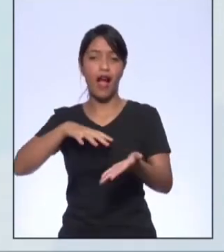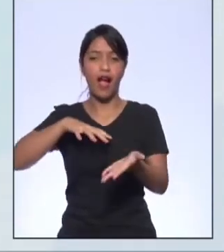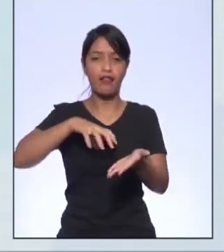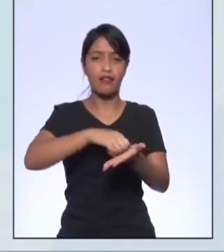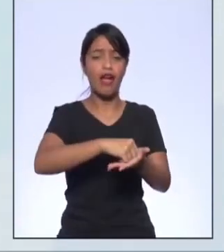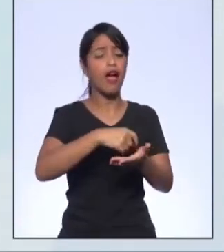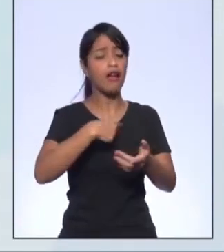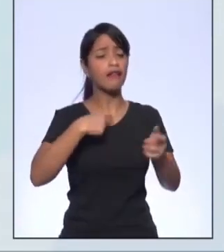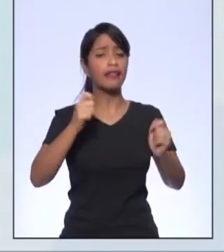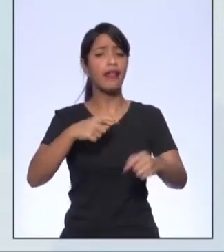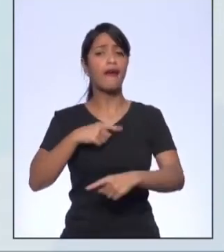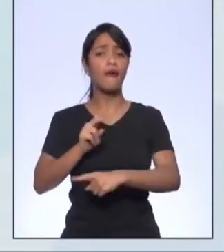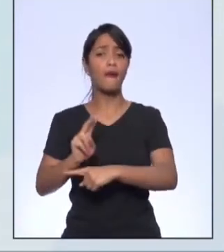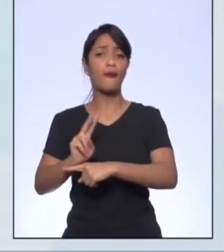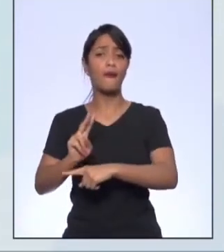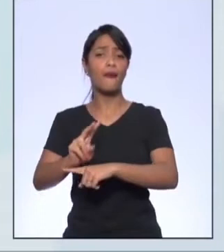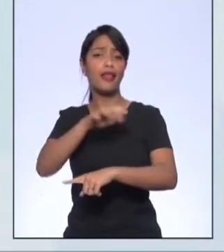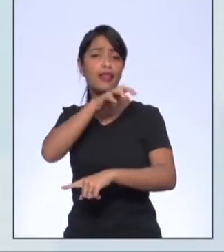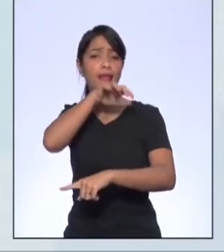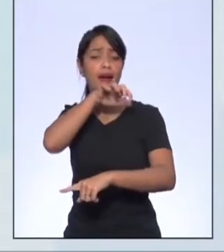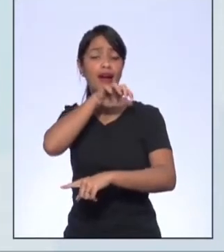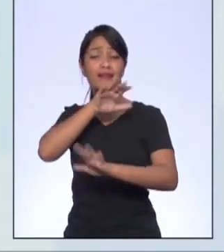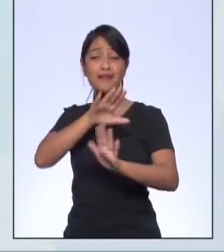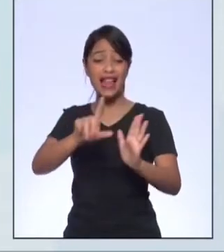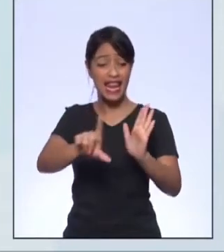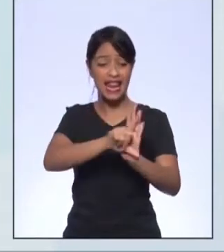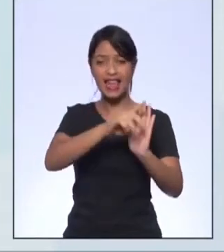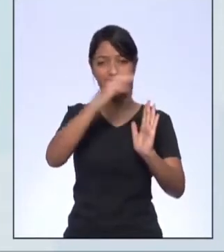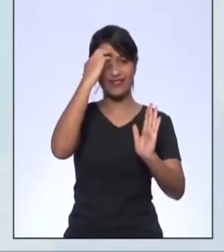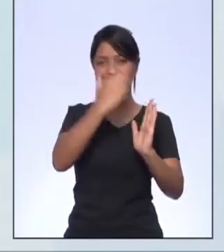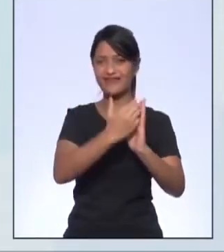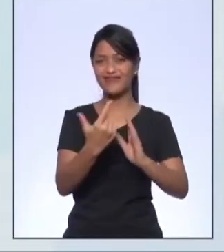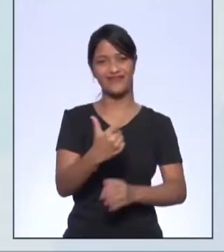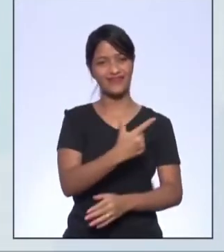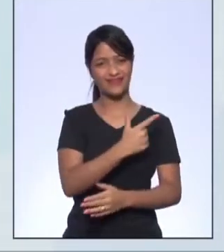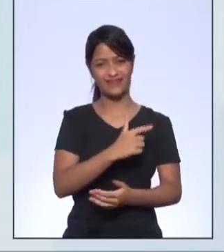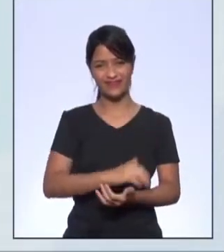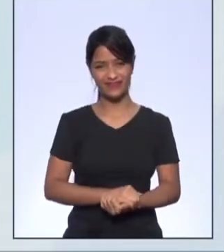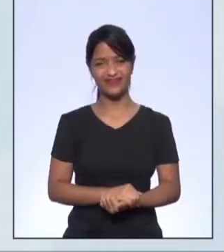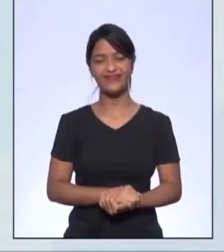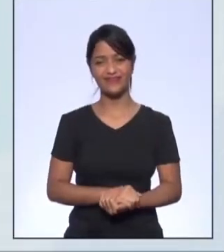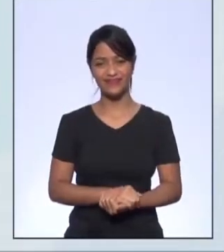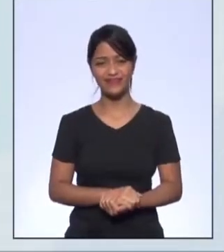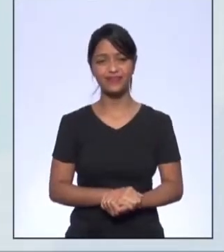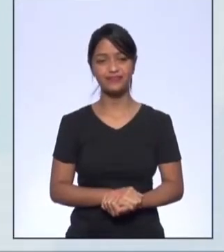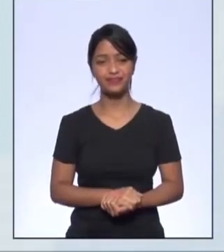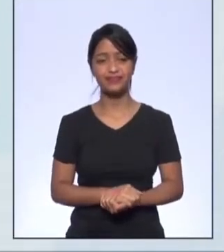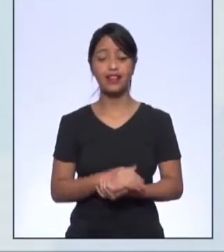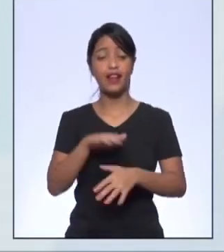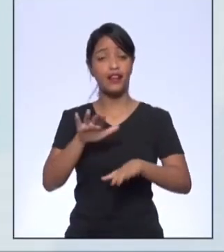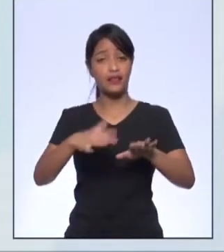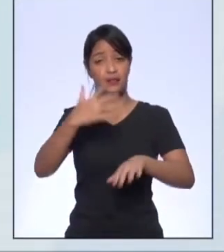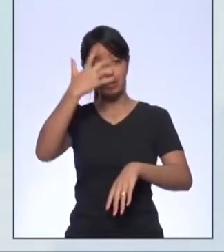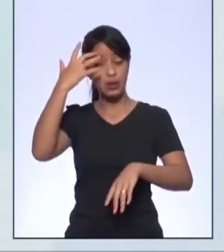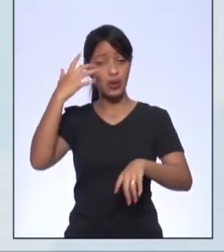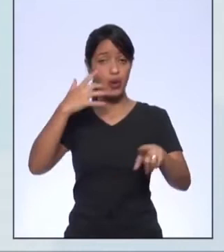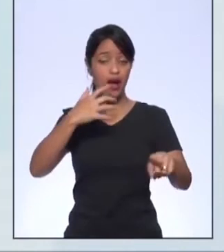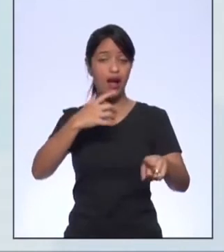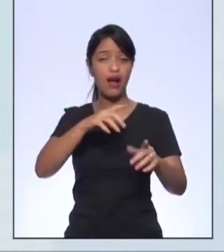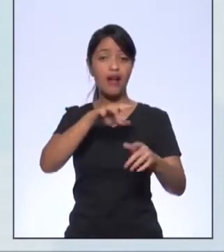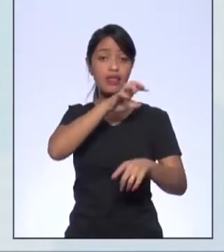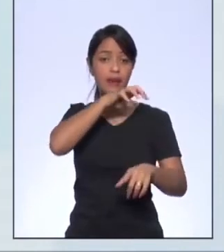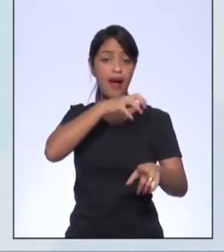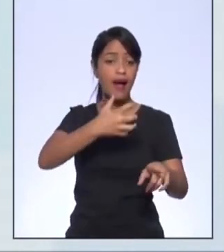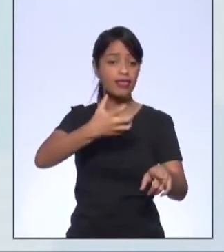dos animais retirados ilegalmente de seu habitat e resgatados por esse órgão, ou adquirem um animal desses